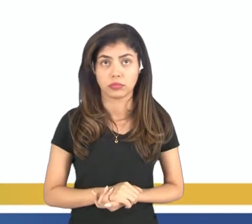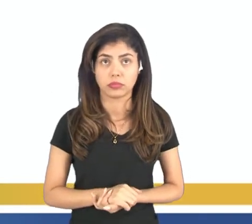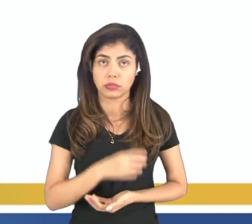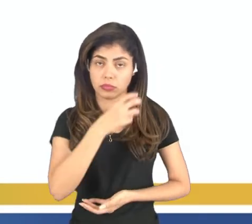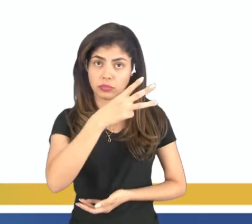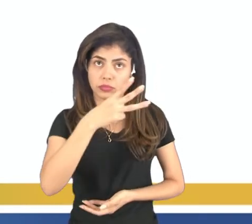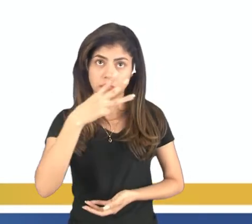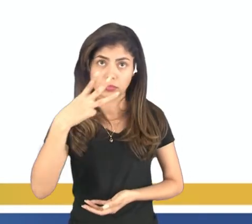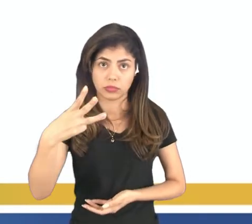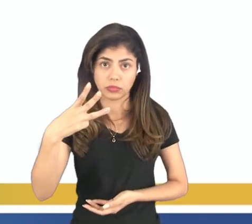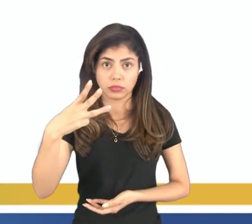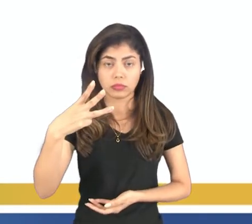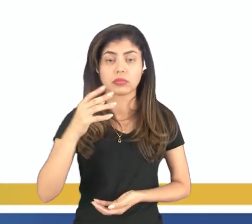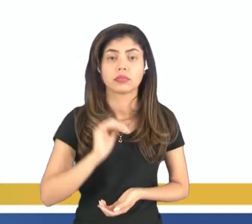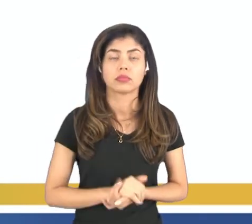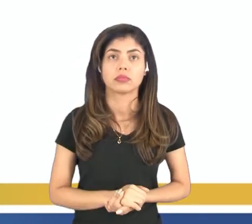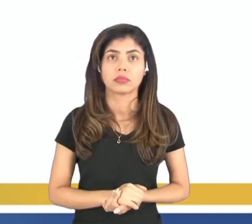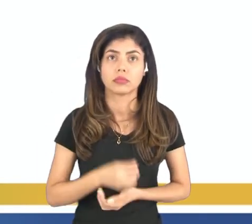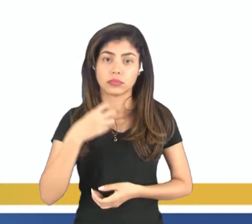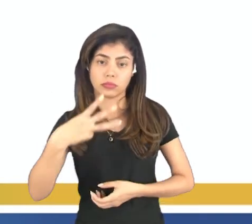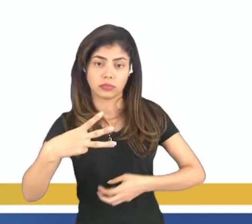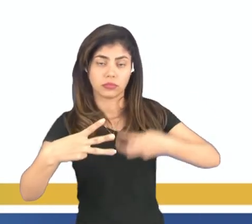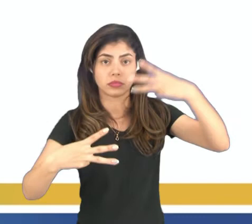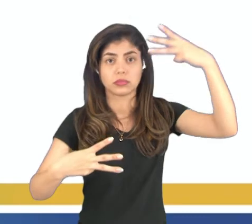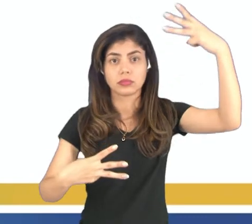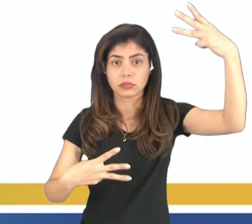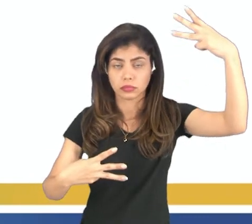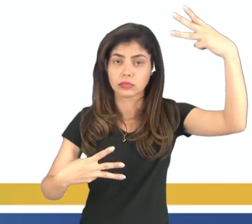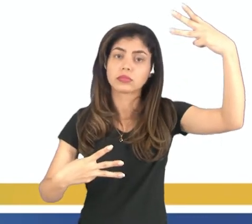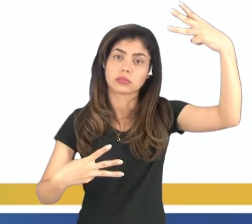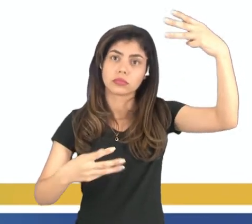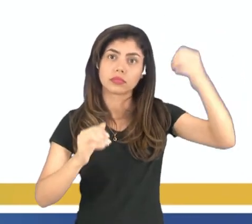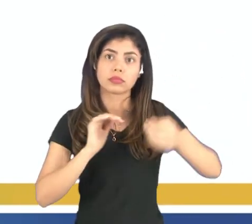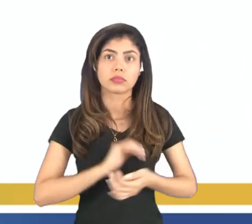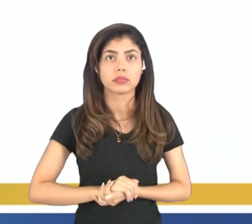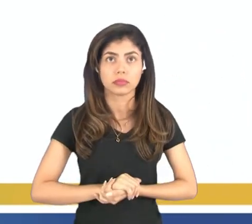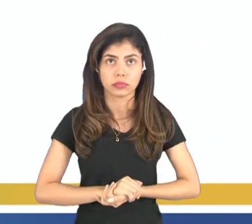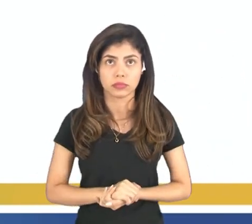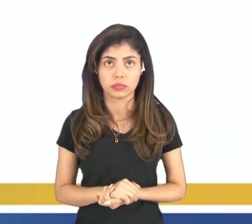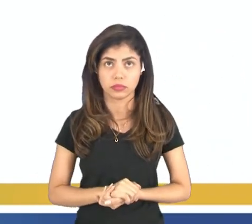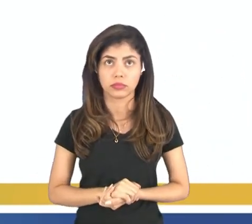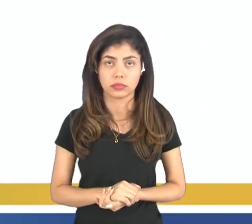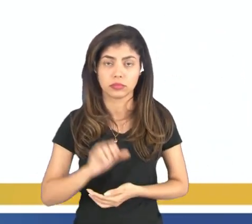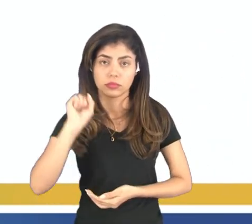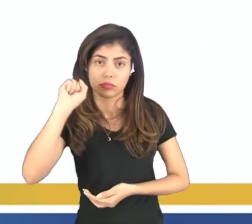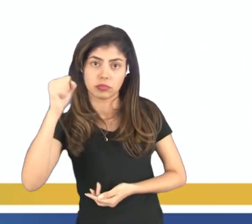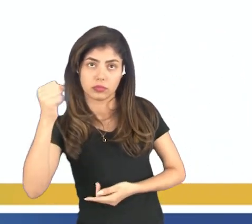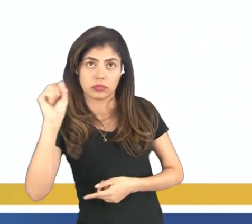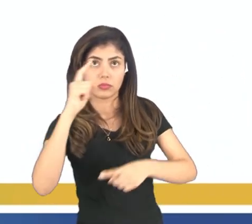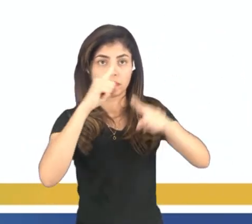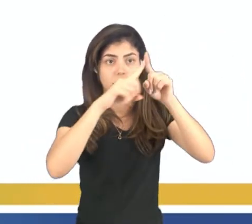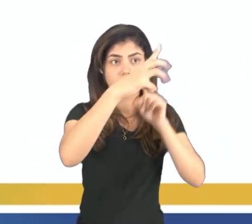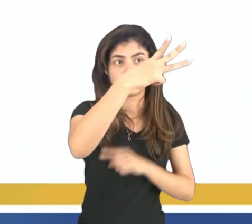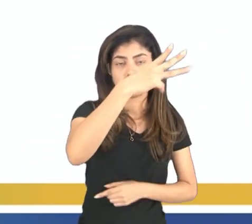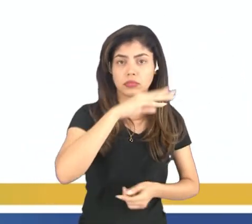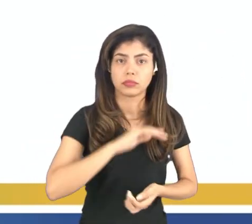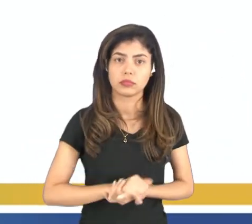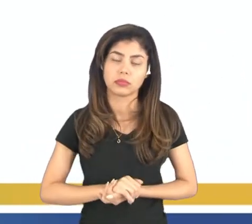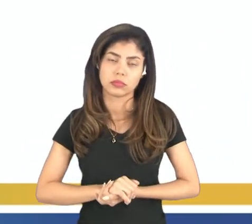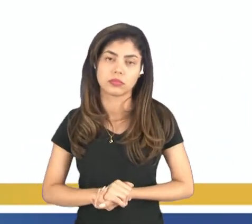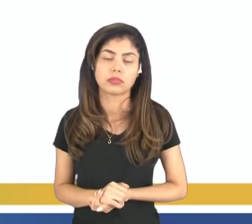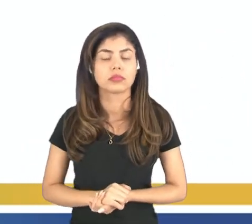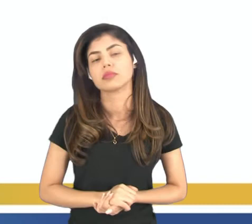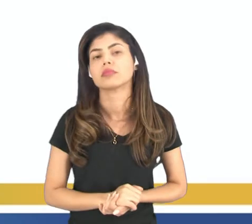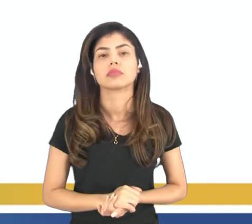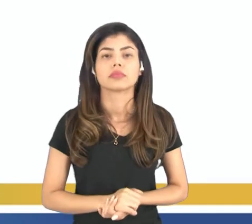8 X4 32 mais um 33 deixa três leva o três para o próximo número que nós vamos multiplicar 8 x